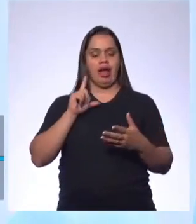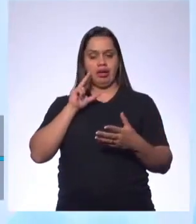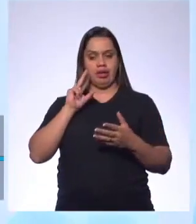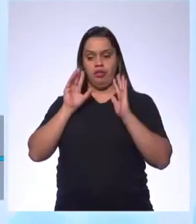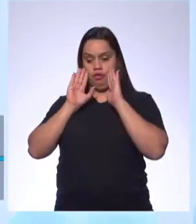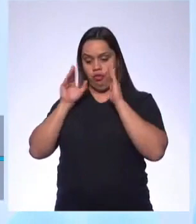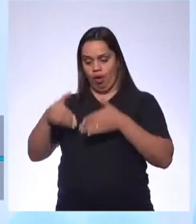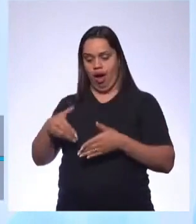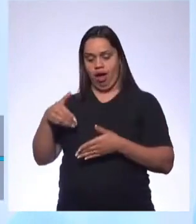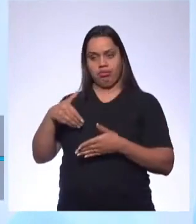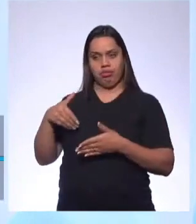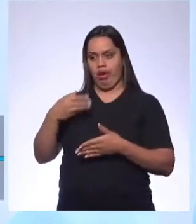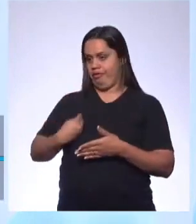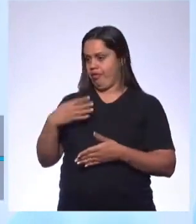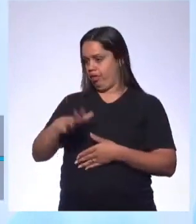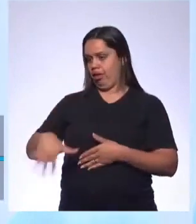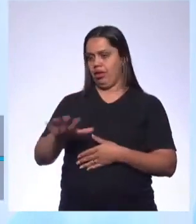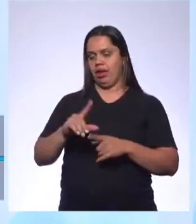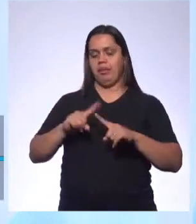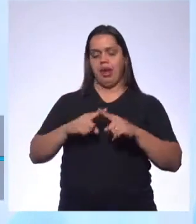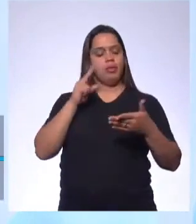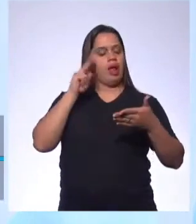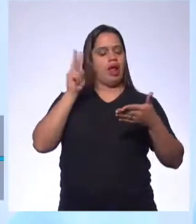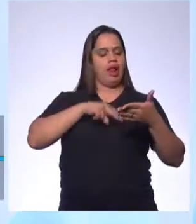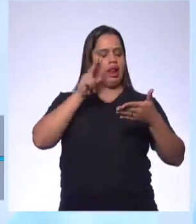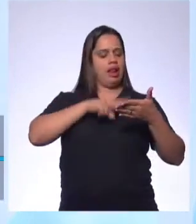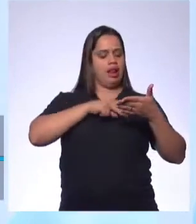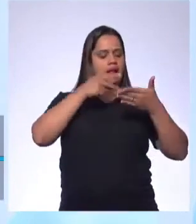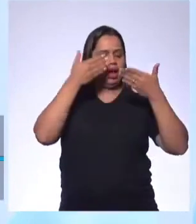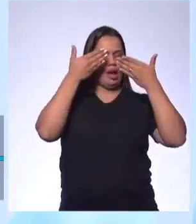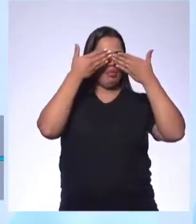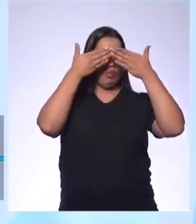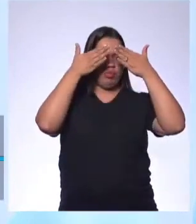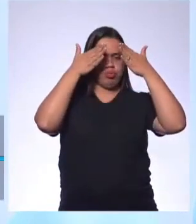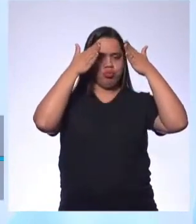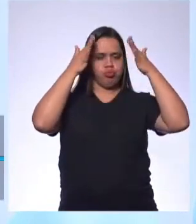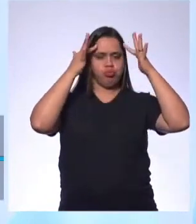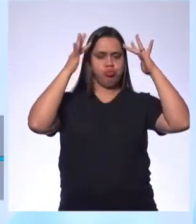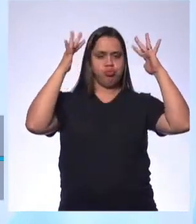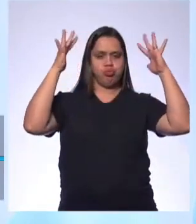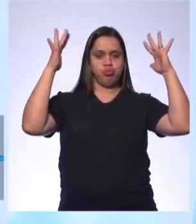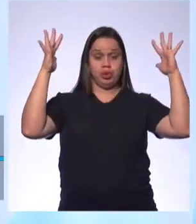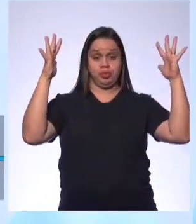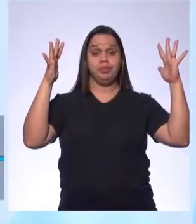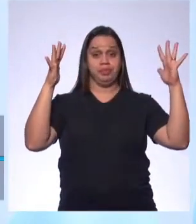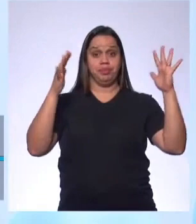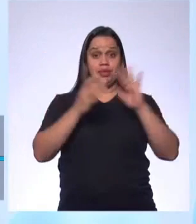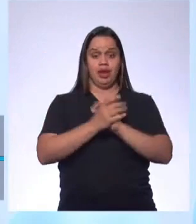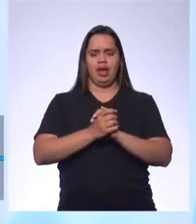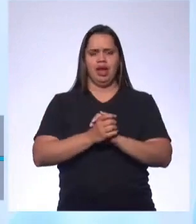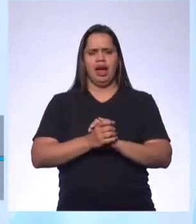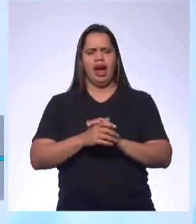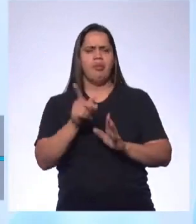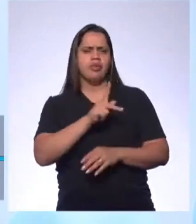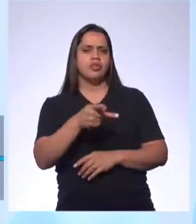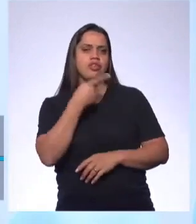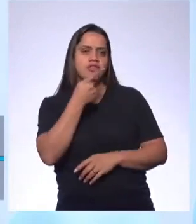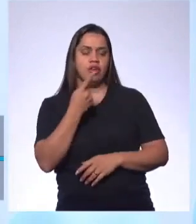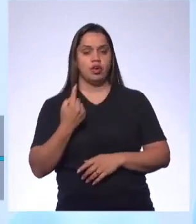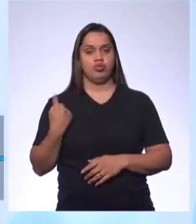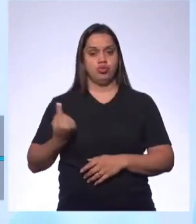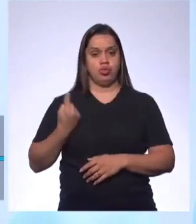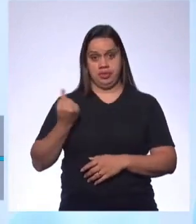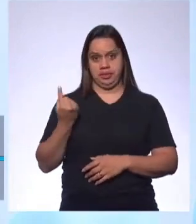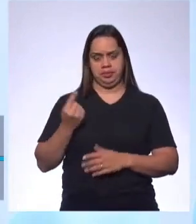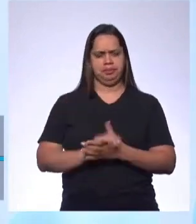nos levar ao além, na libertação. A professora falou de solidão, e eu fiquei pensando nisso, porque quando estou falando de mim, tá,